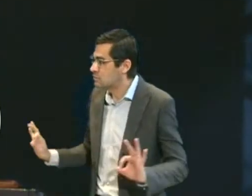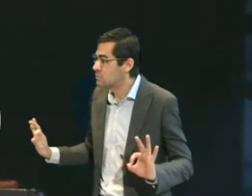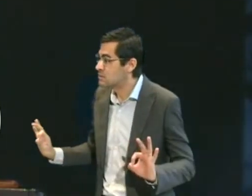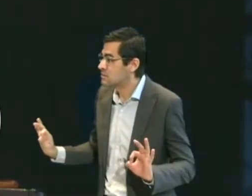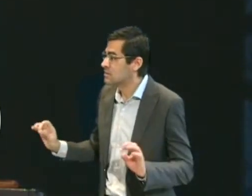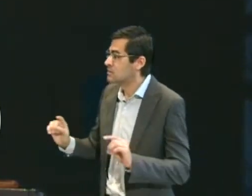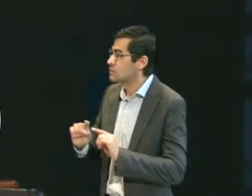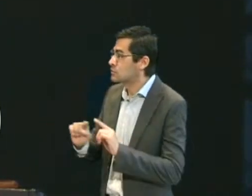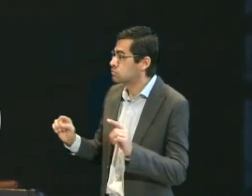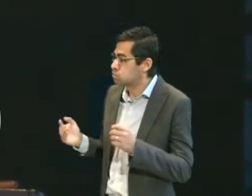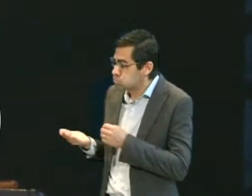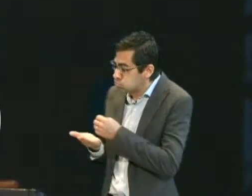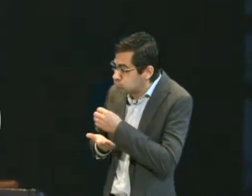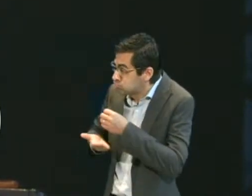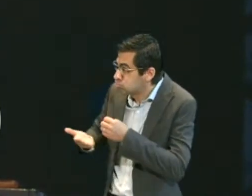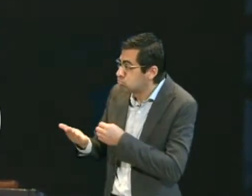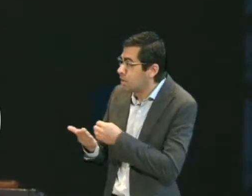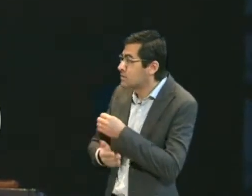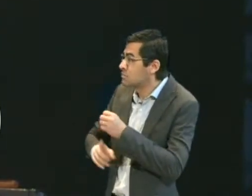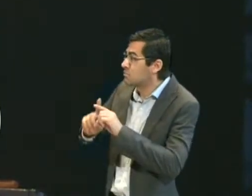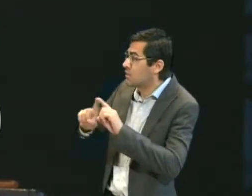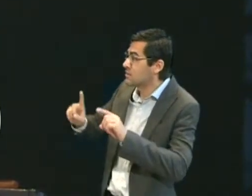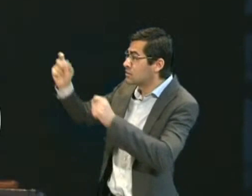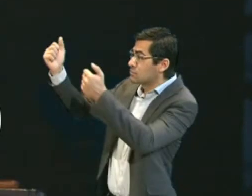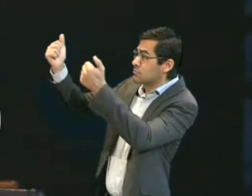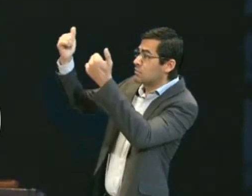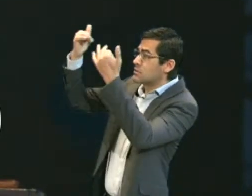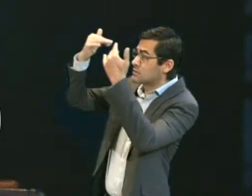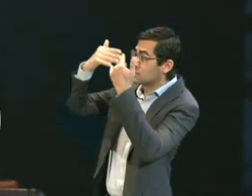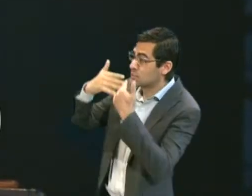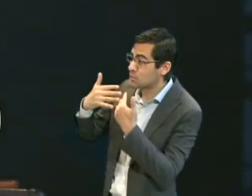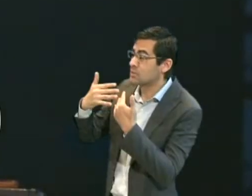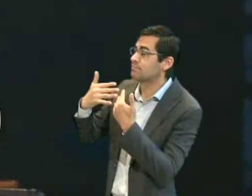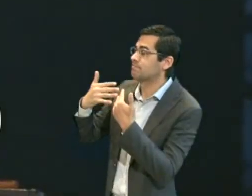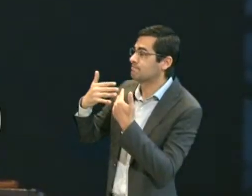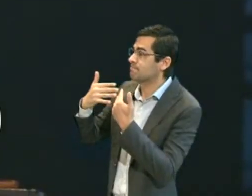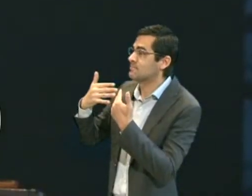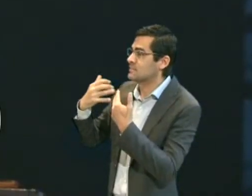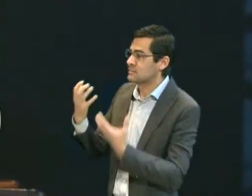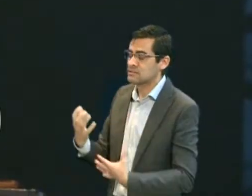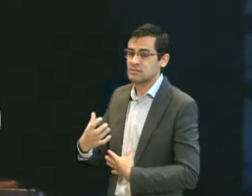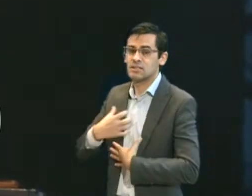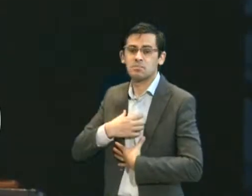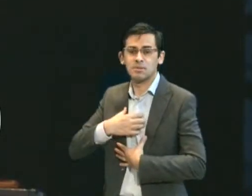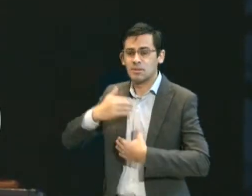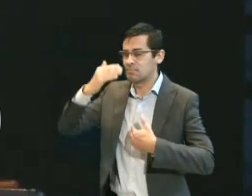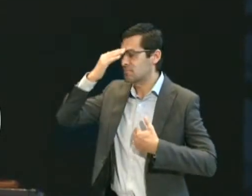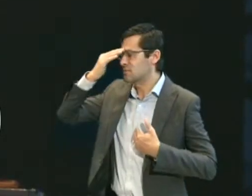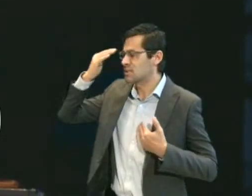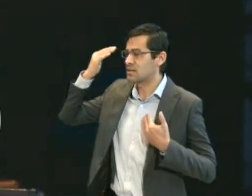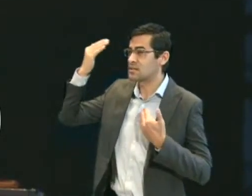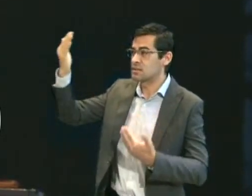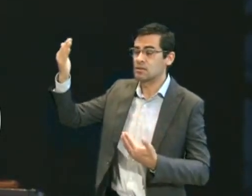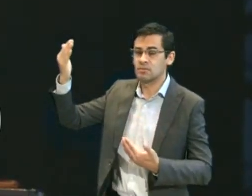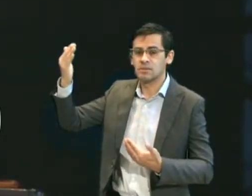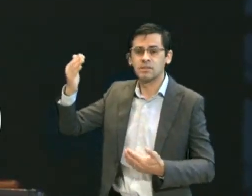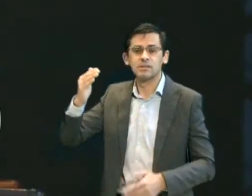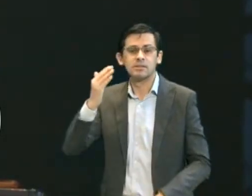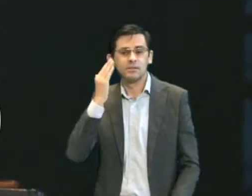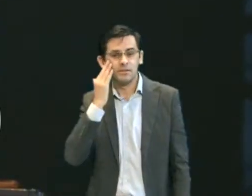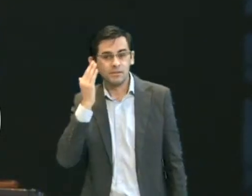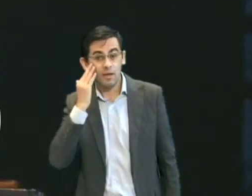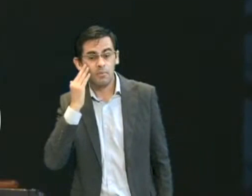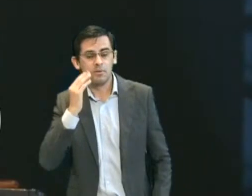bênçãos sobre a minha vida. Não sou digno. Esse é o sentimento. E sabe, quando a gente anda debaixo